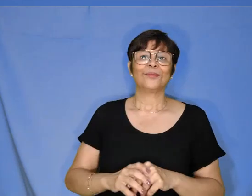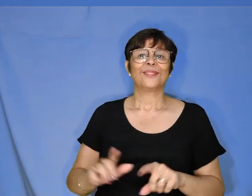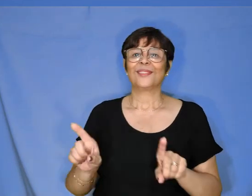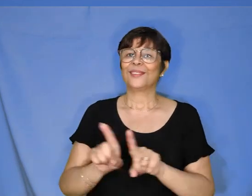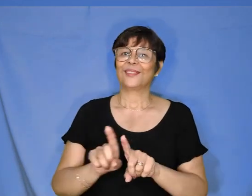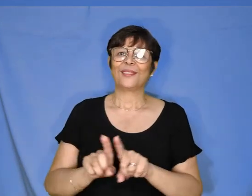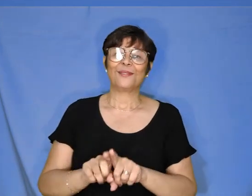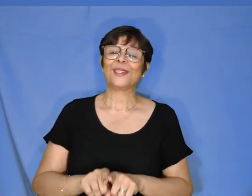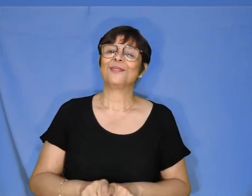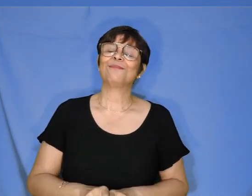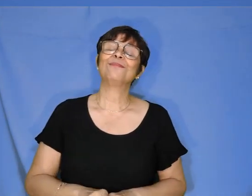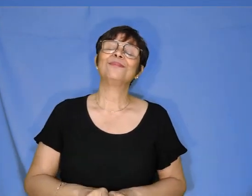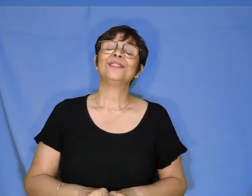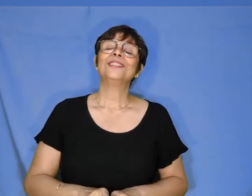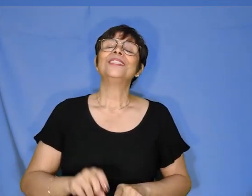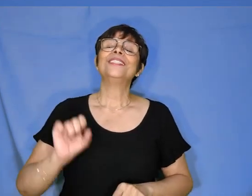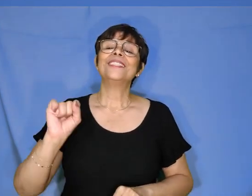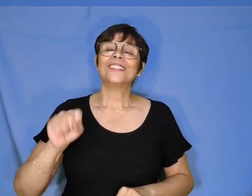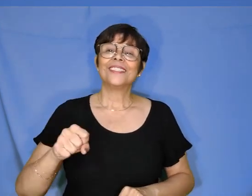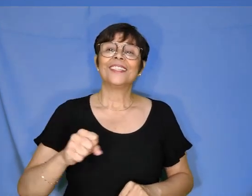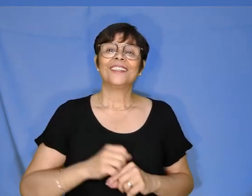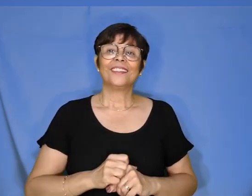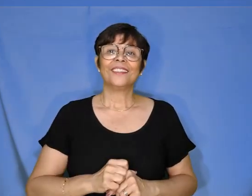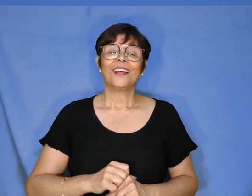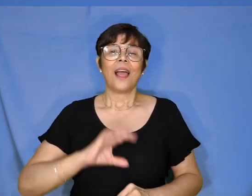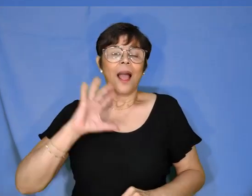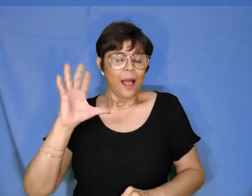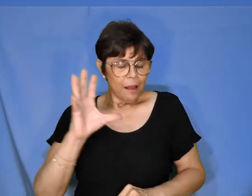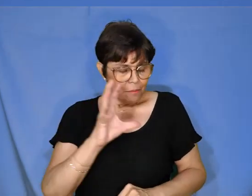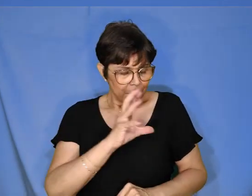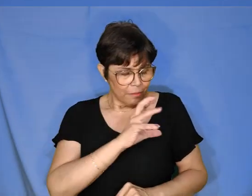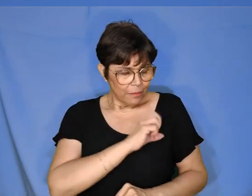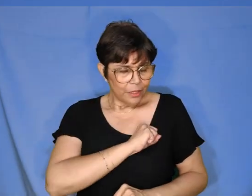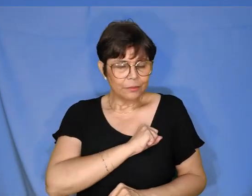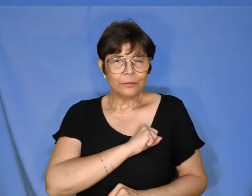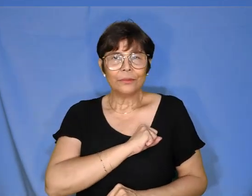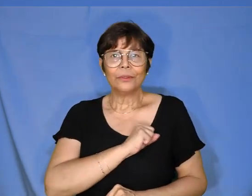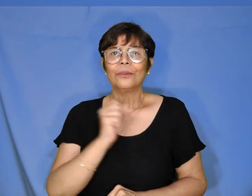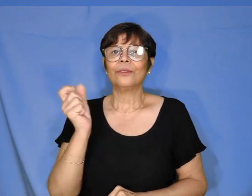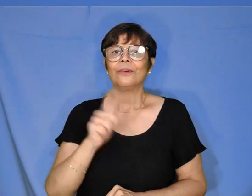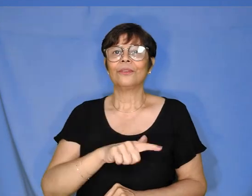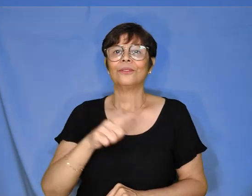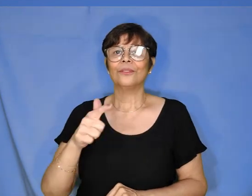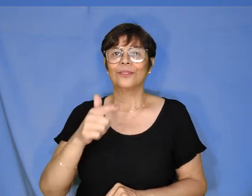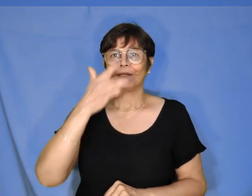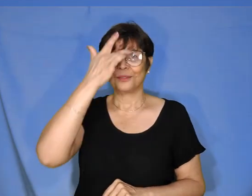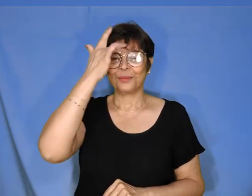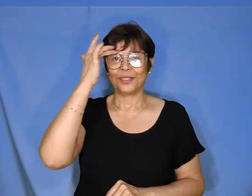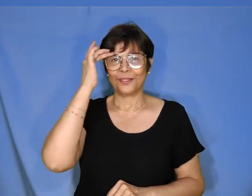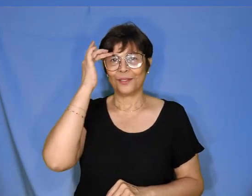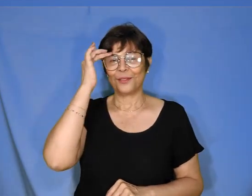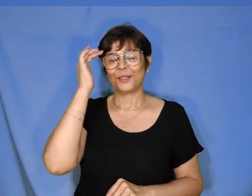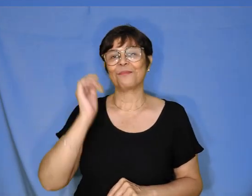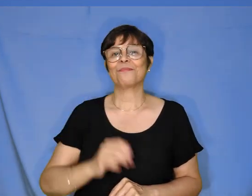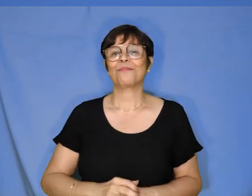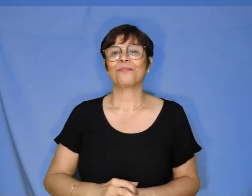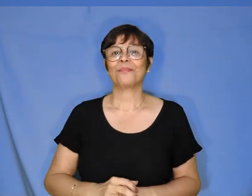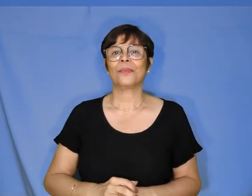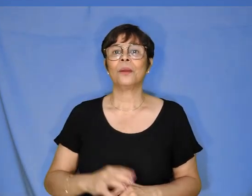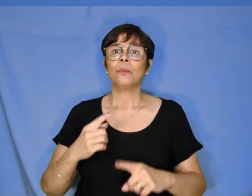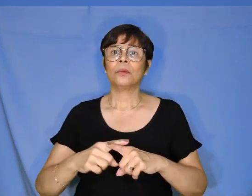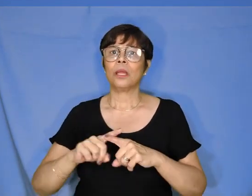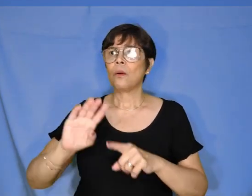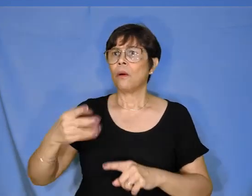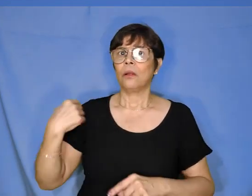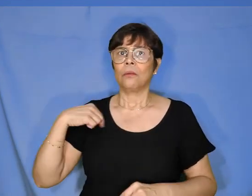é uma vida de submissão uns aos outros, sujeitando-vos uns aos outros. Isso é muito mais difícil.